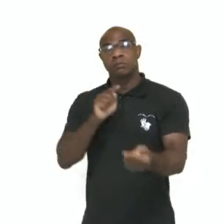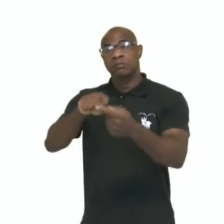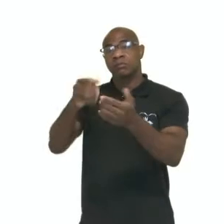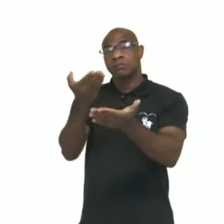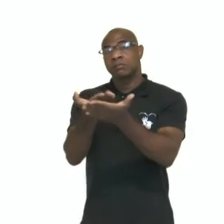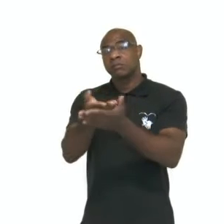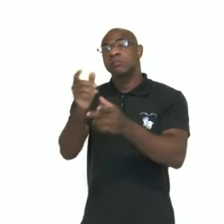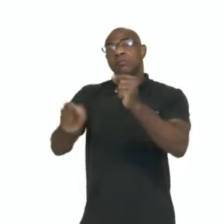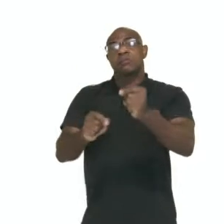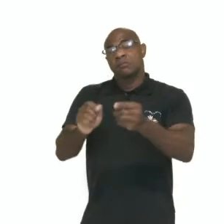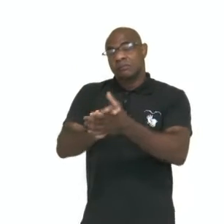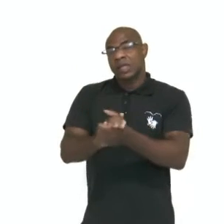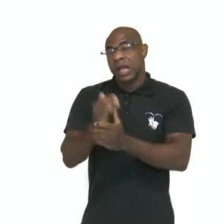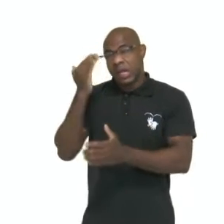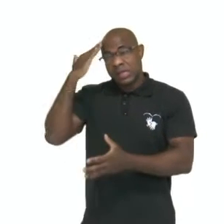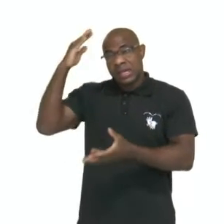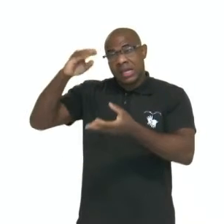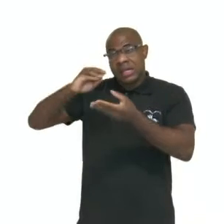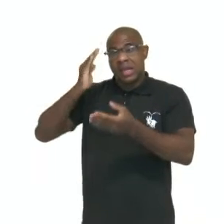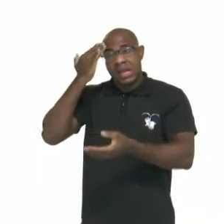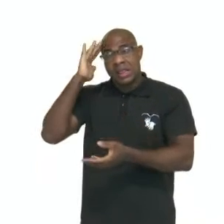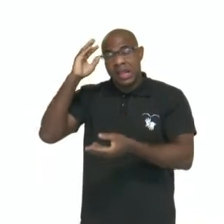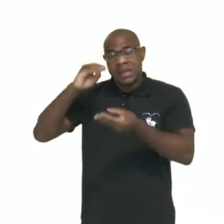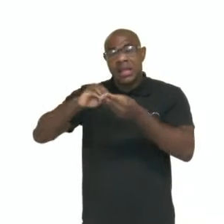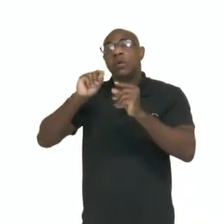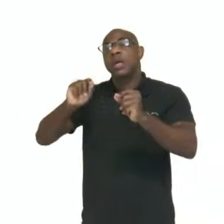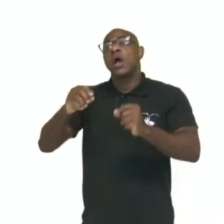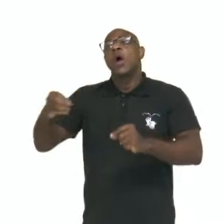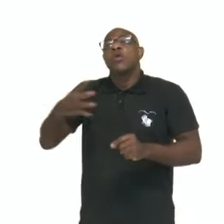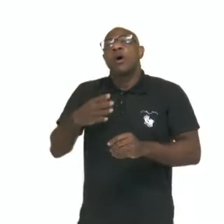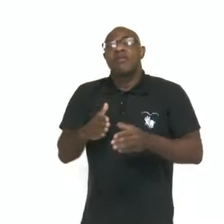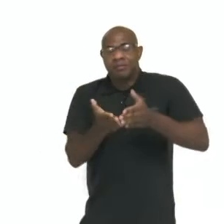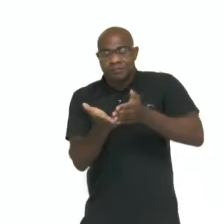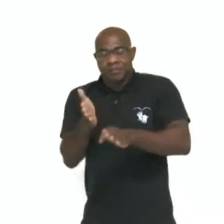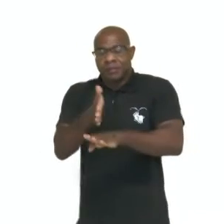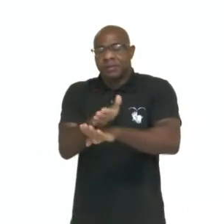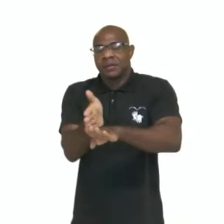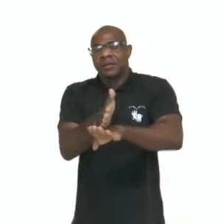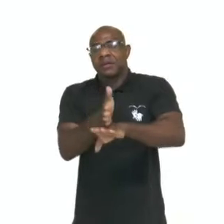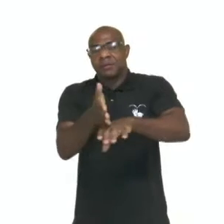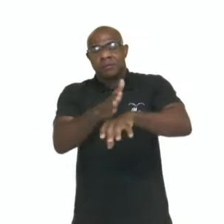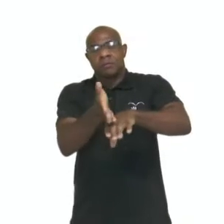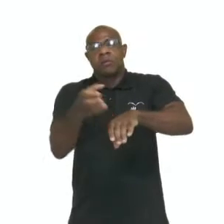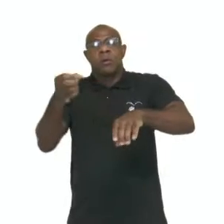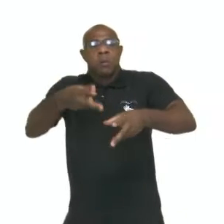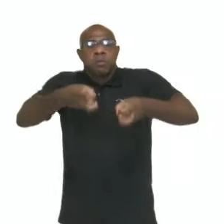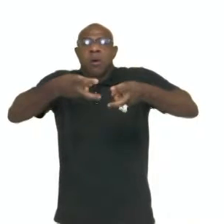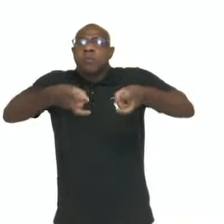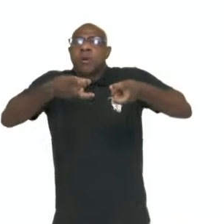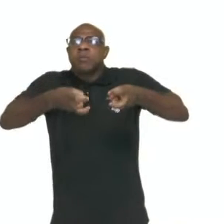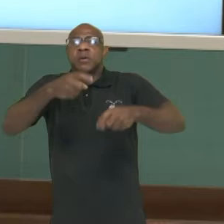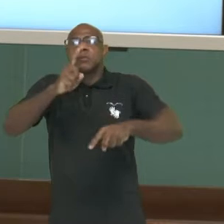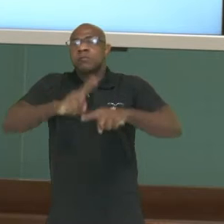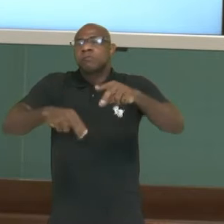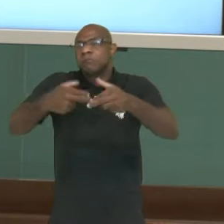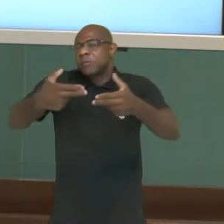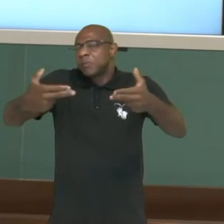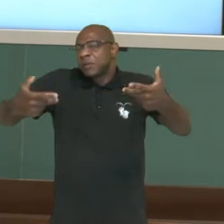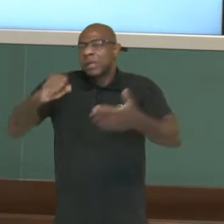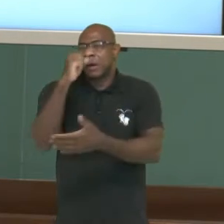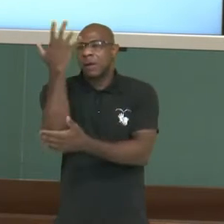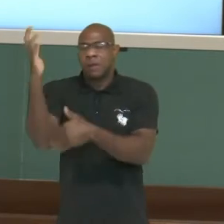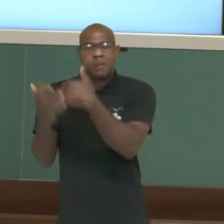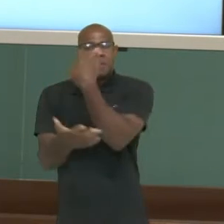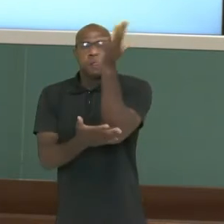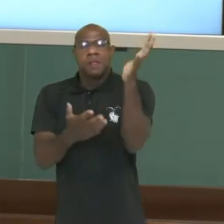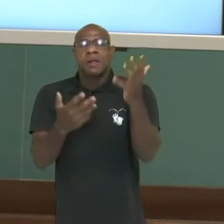as novas rotas, né, as novas fronteiras, perdão, de exploração dos recursos naturais da região ártica, né, lá do